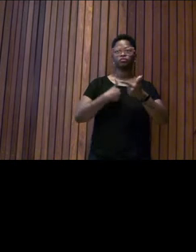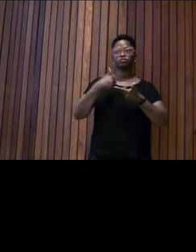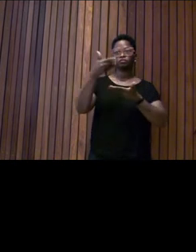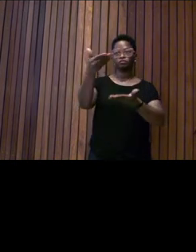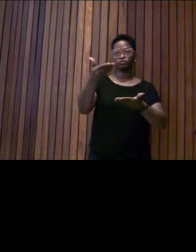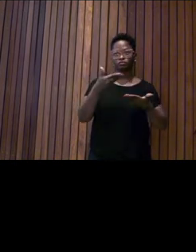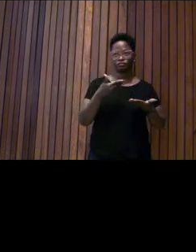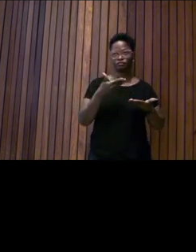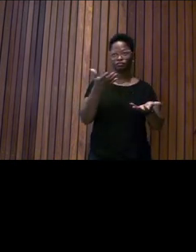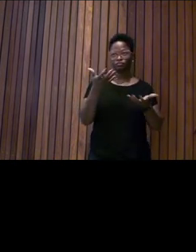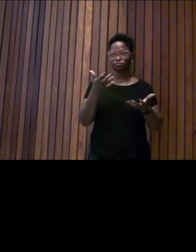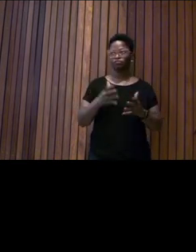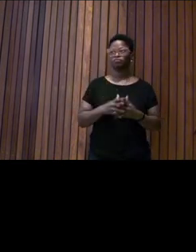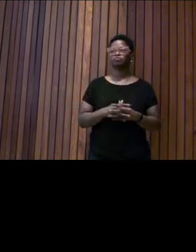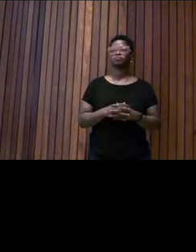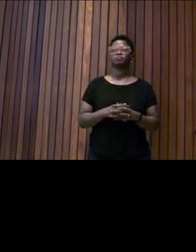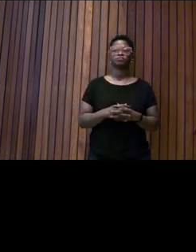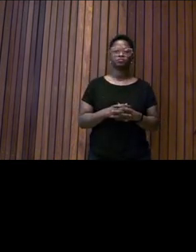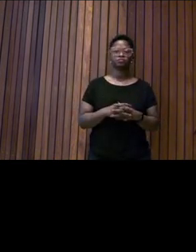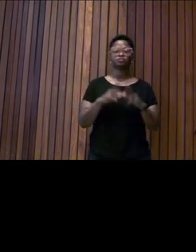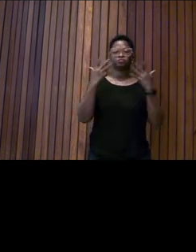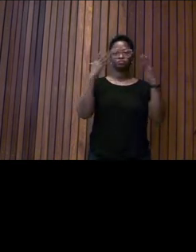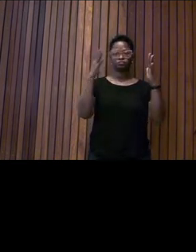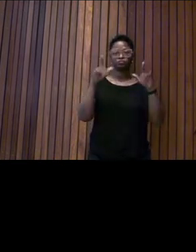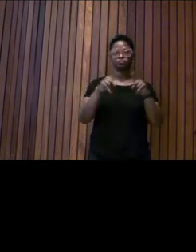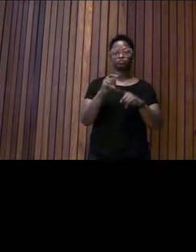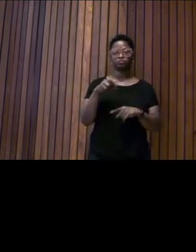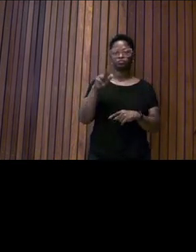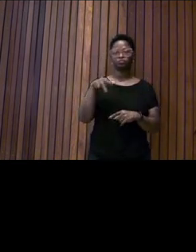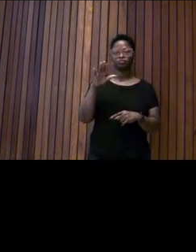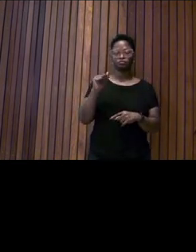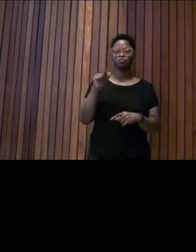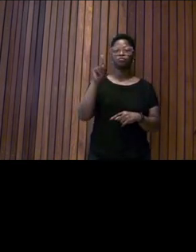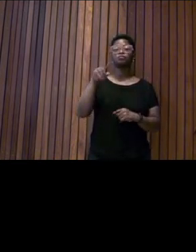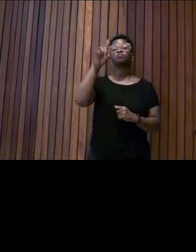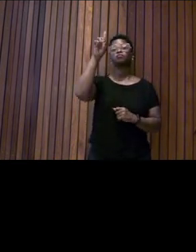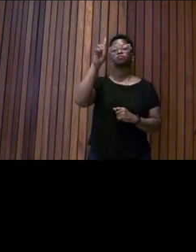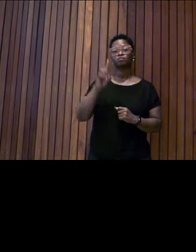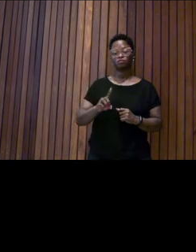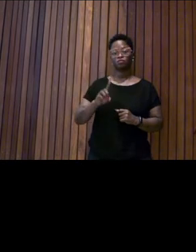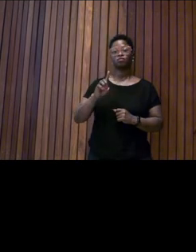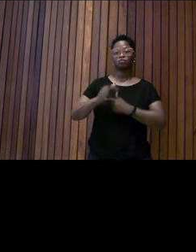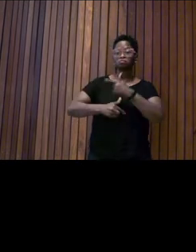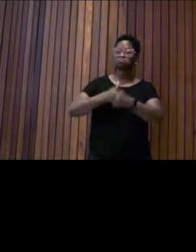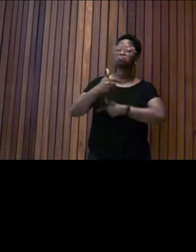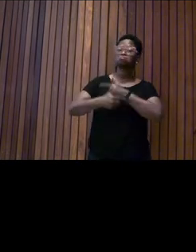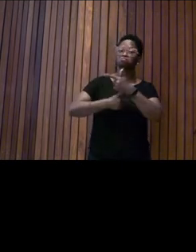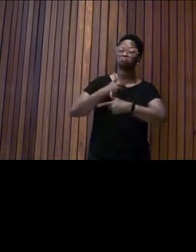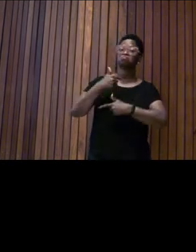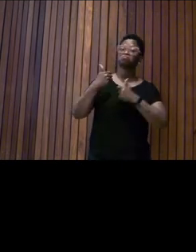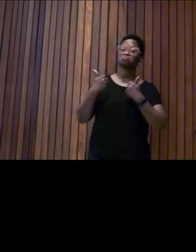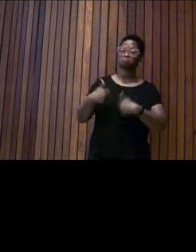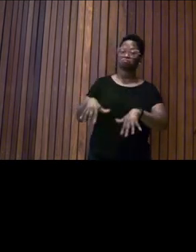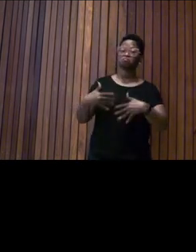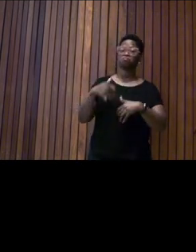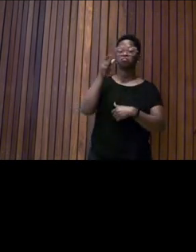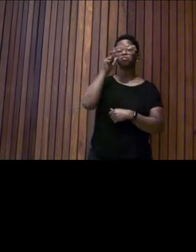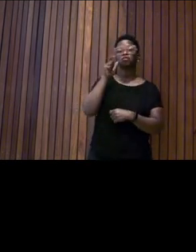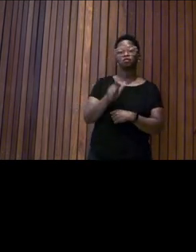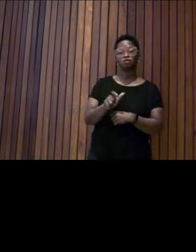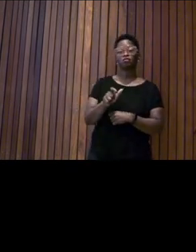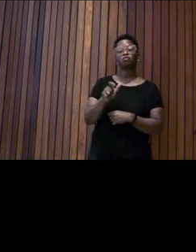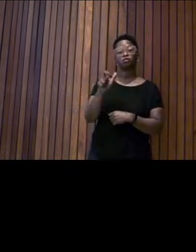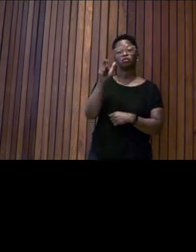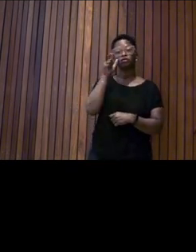Marcos. Queria parabenizar também a Cristina Grumbach, que foi a diretora, né, que vem fazendo um trabalho, né, muito interessante à frente